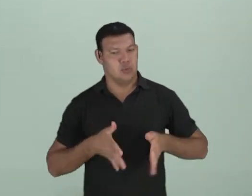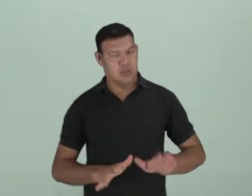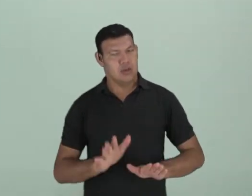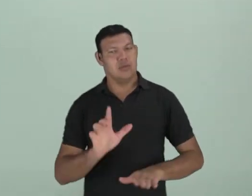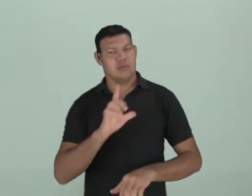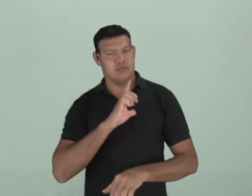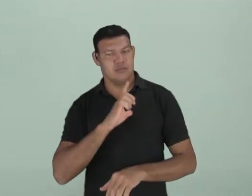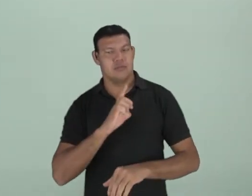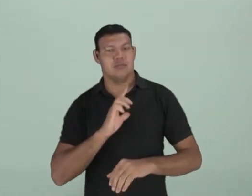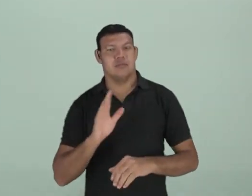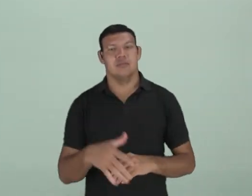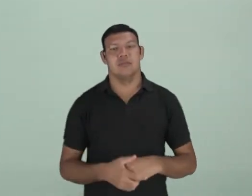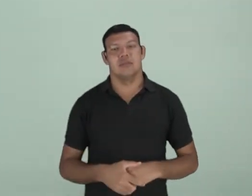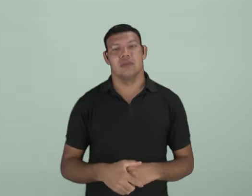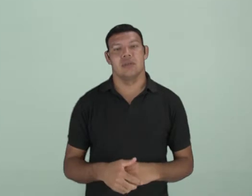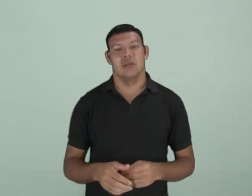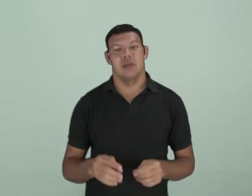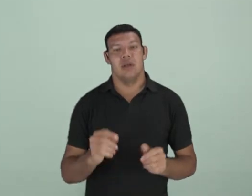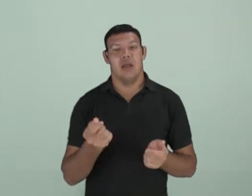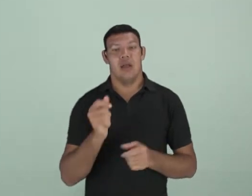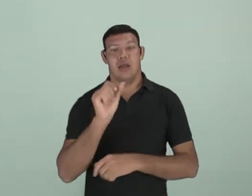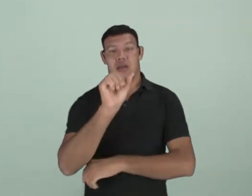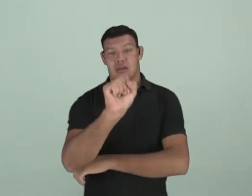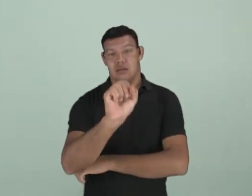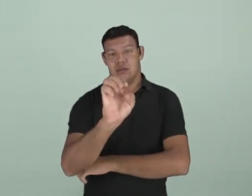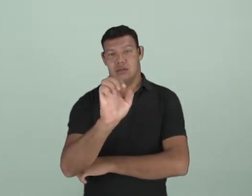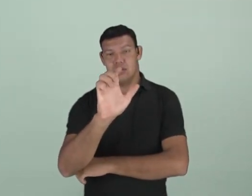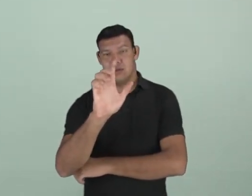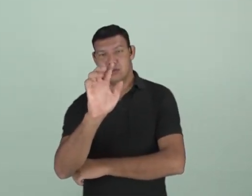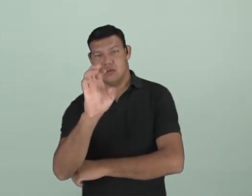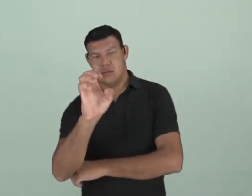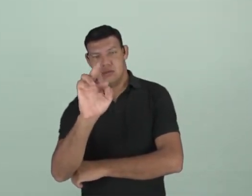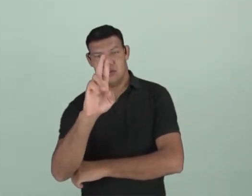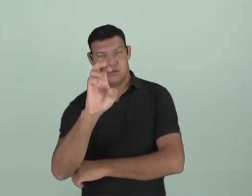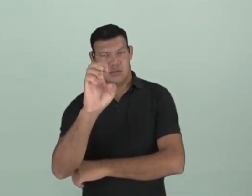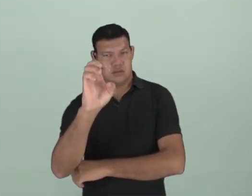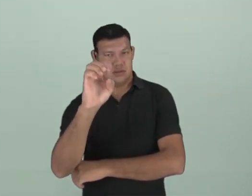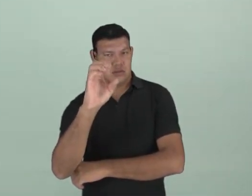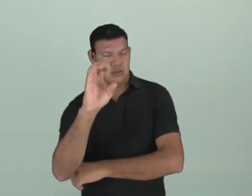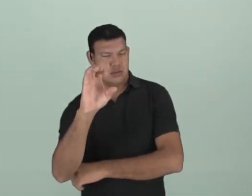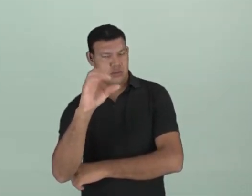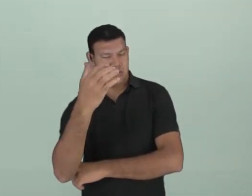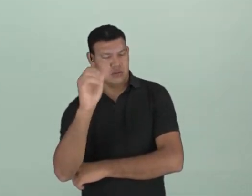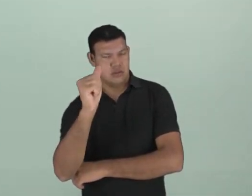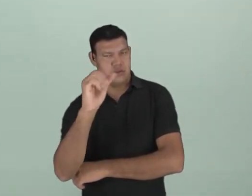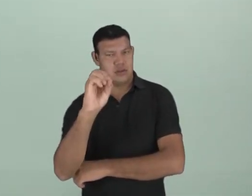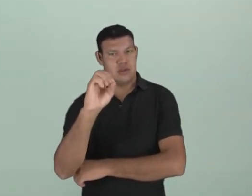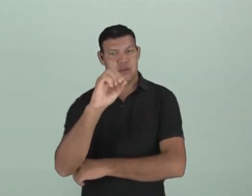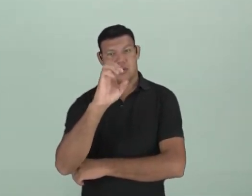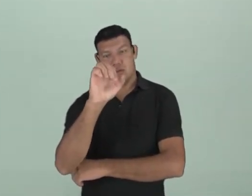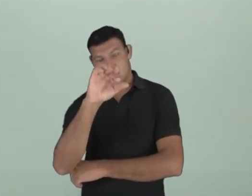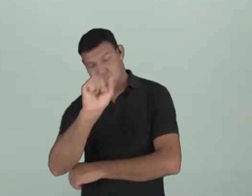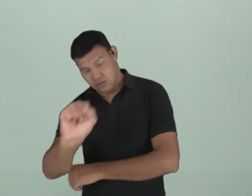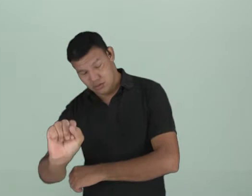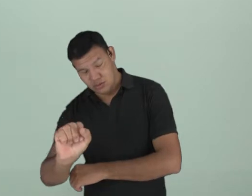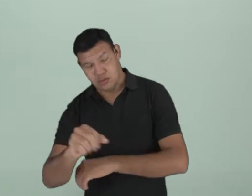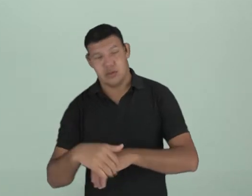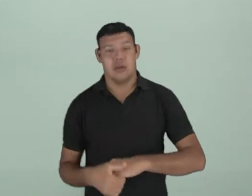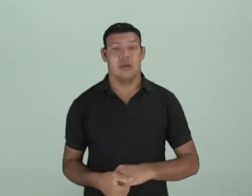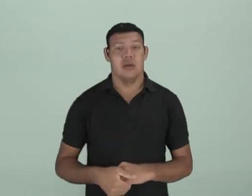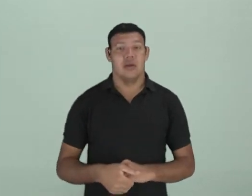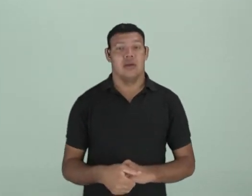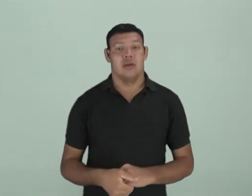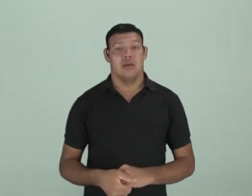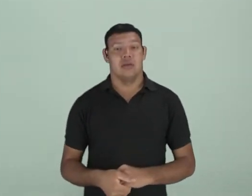temos secreções, nós temos glândulas que secretam substâncias que vão nos ajudar a nos proteger contra patógenos, tá? Nós vamos